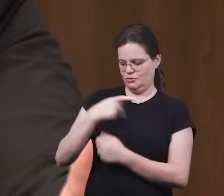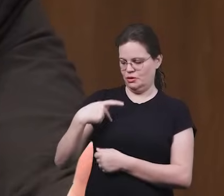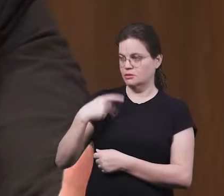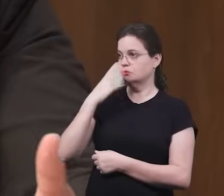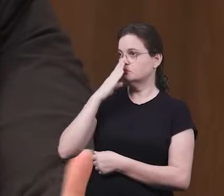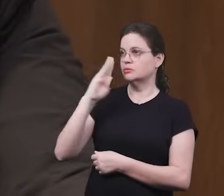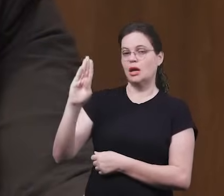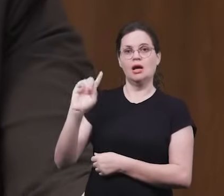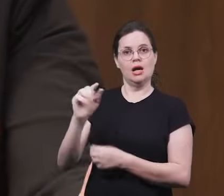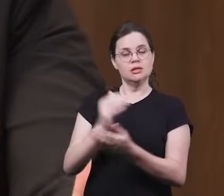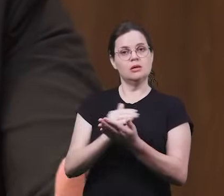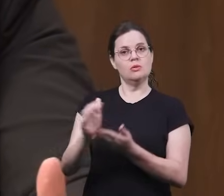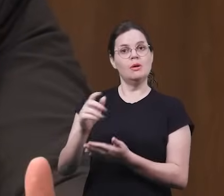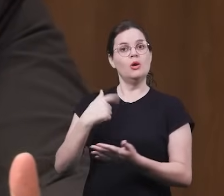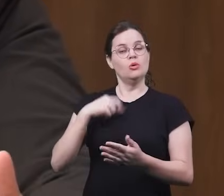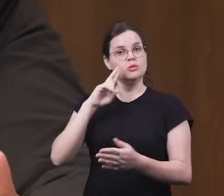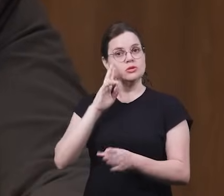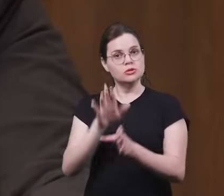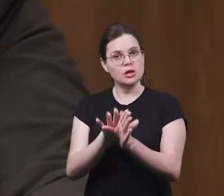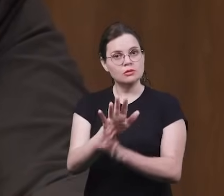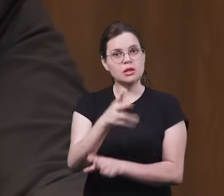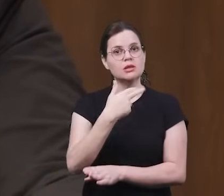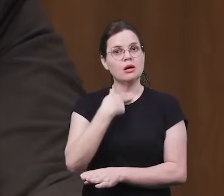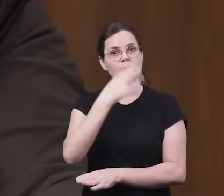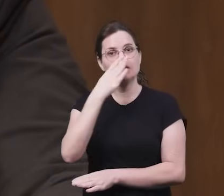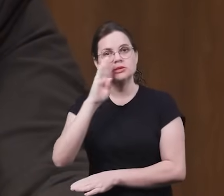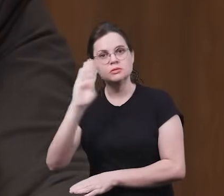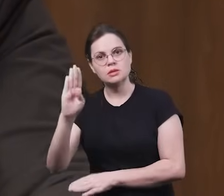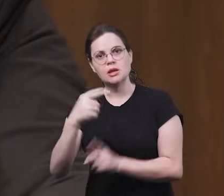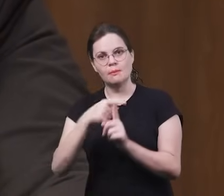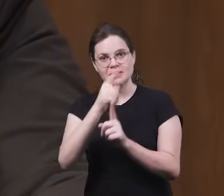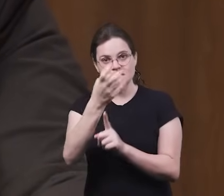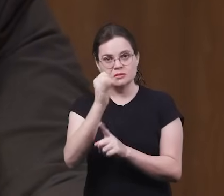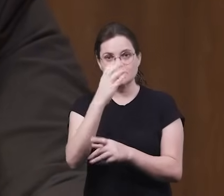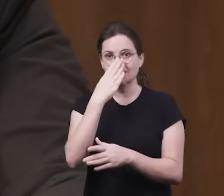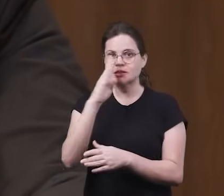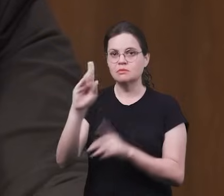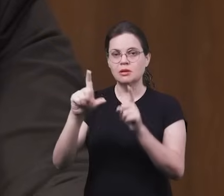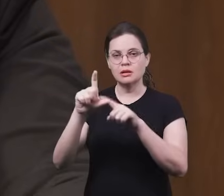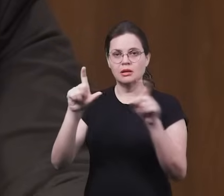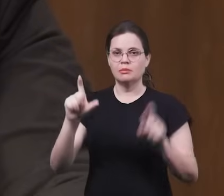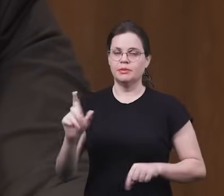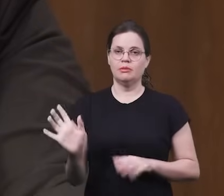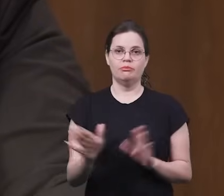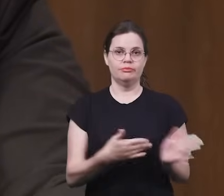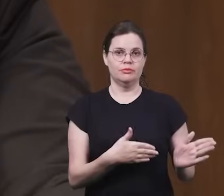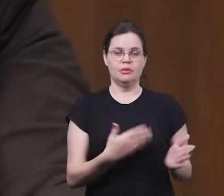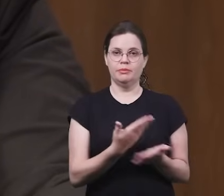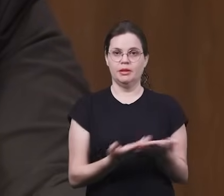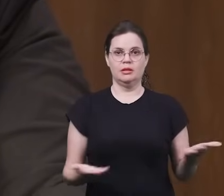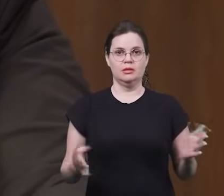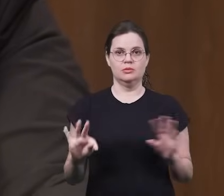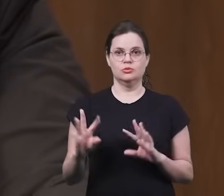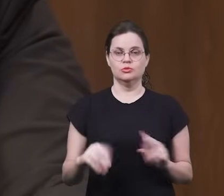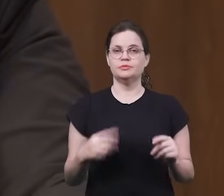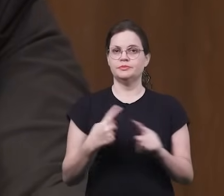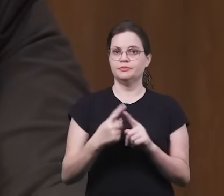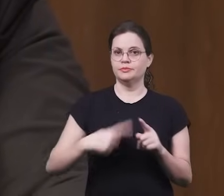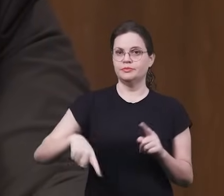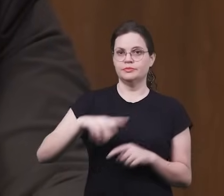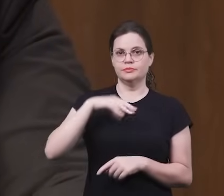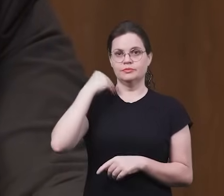Não despreze, você despreza, por quê? Porque a nossa experiência e aquilo que nós vivemos é de